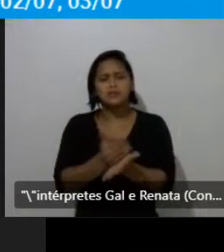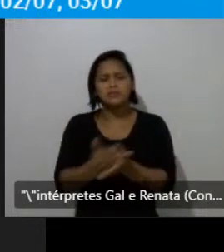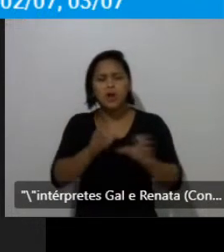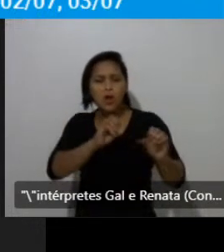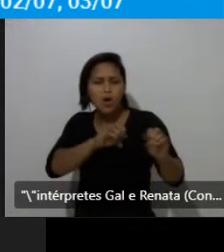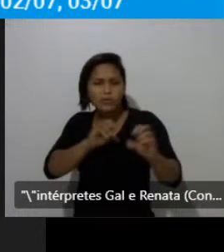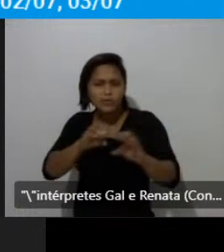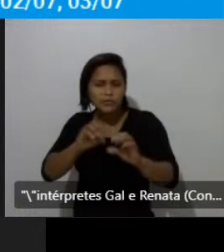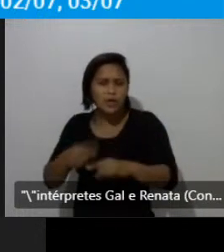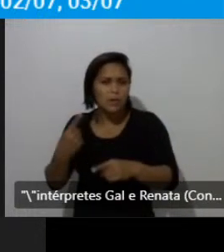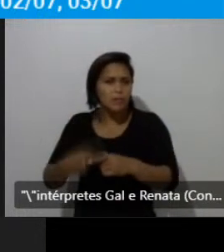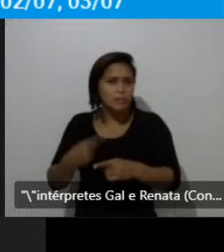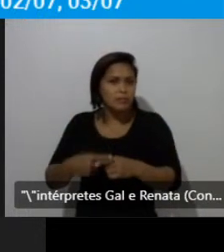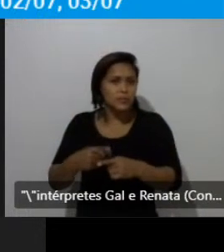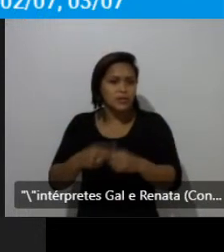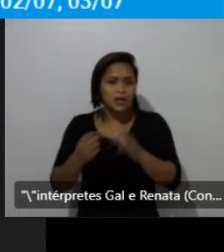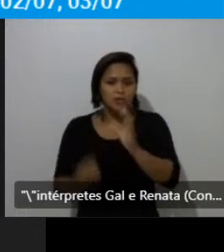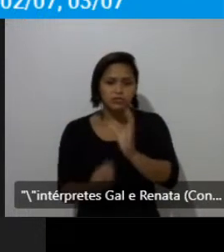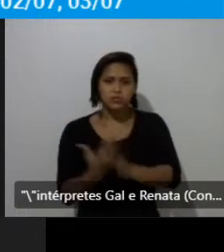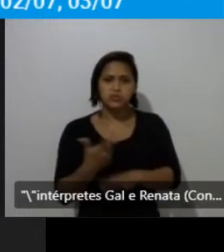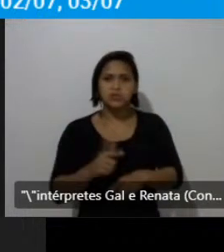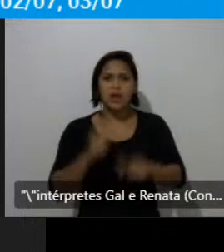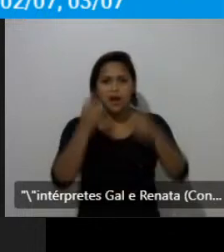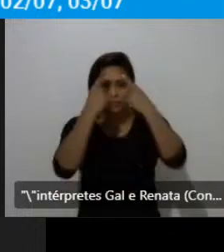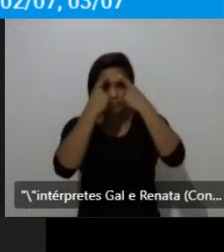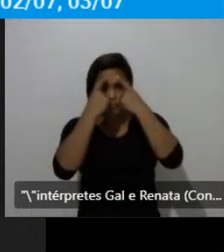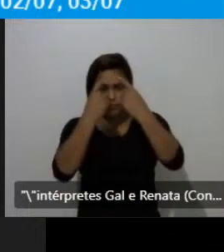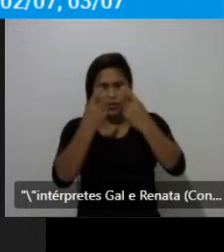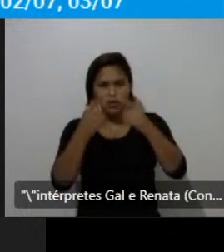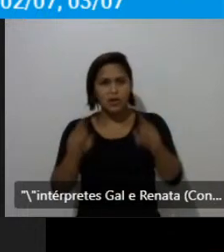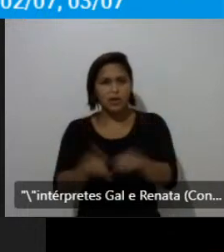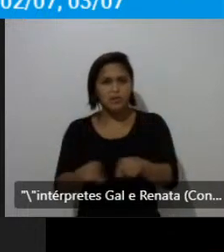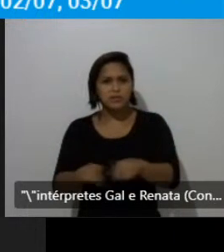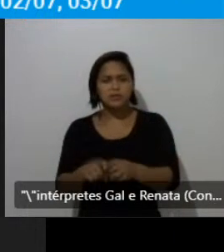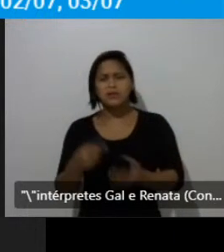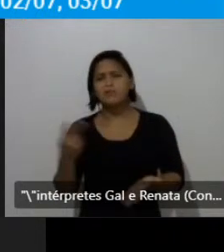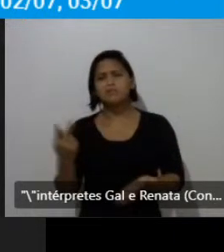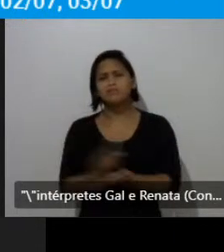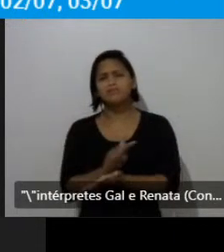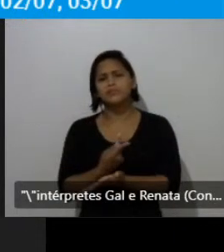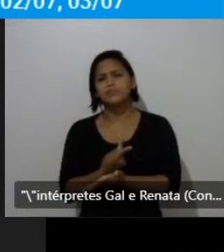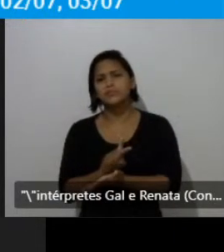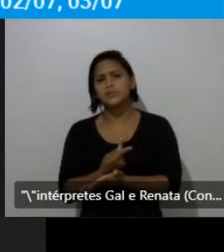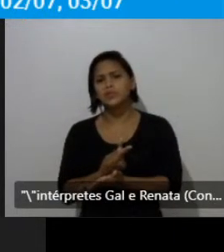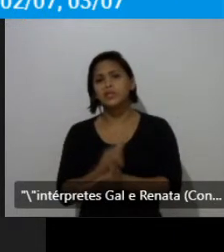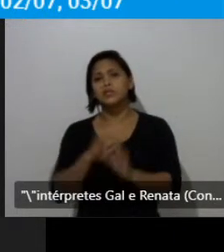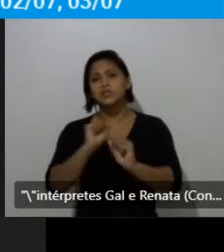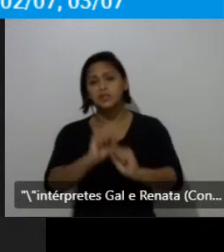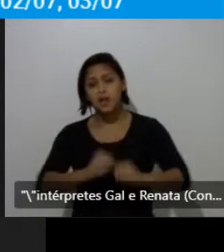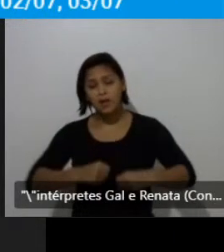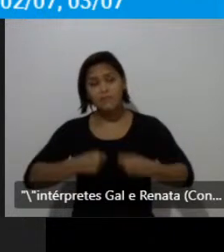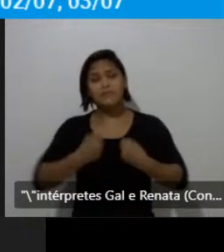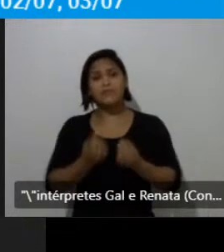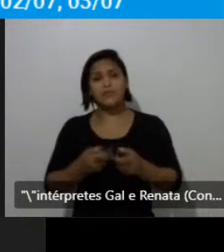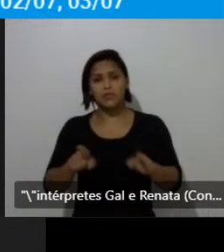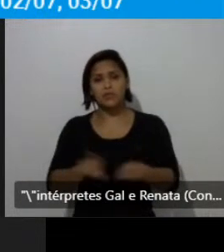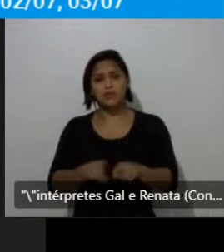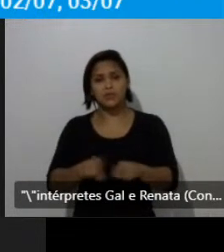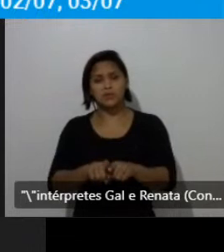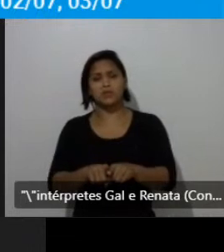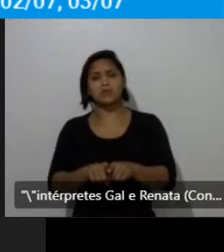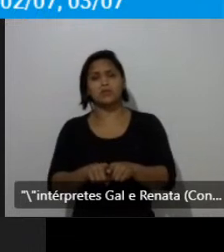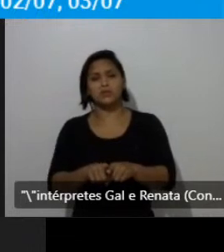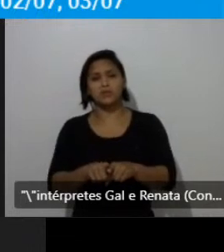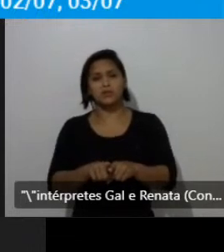por que a gente naturaliza tanto a violência, né? A gente tem a força também das